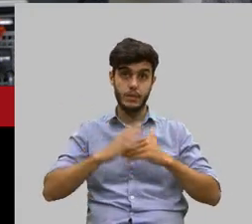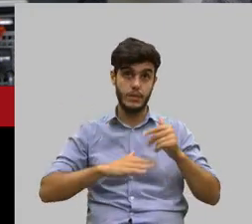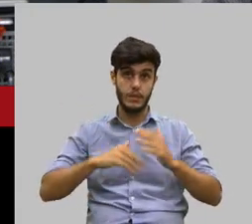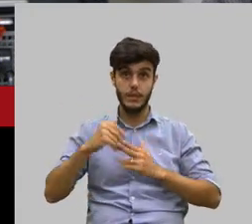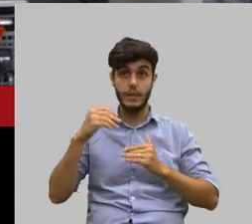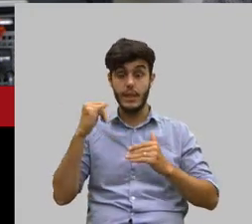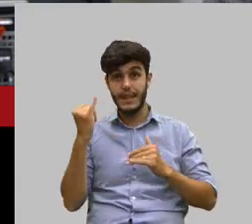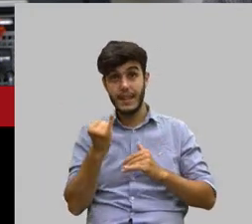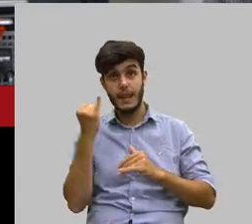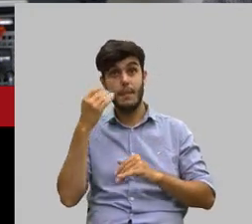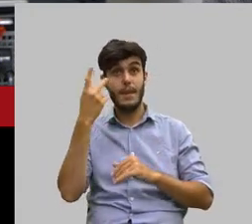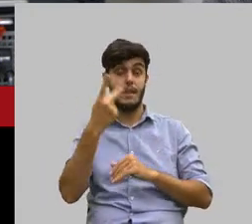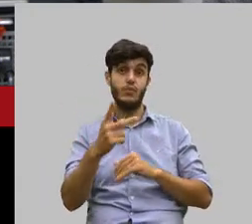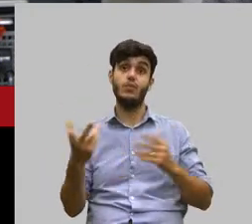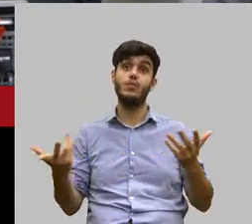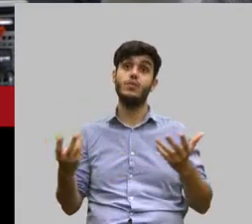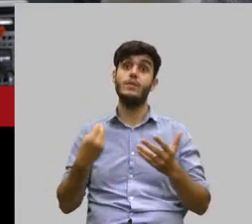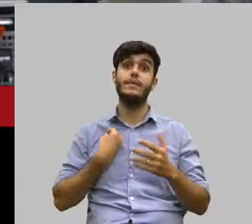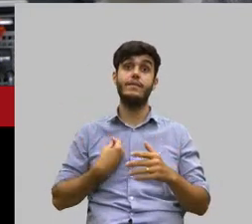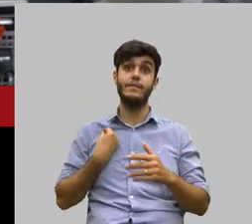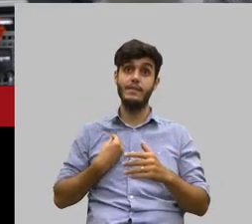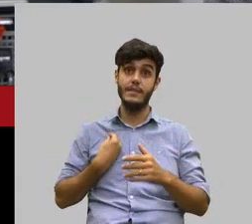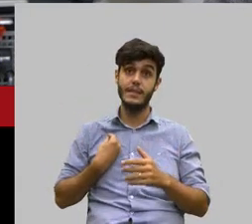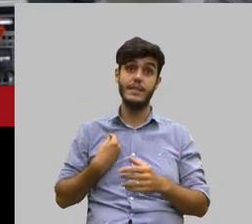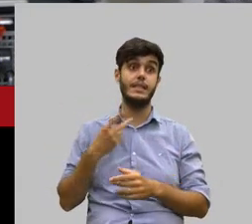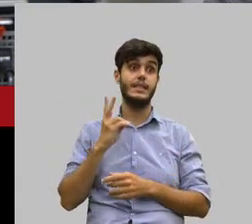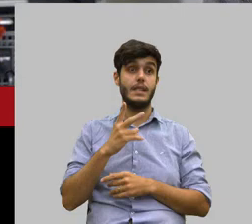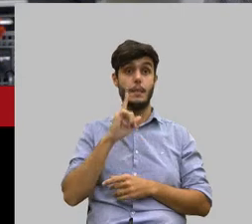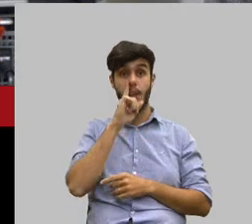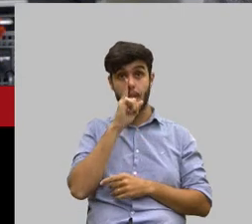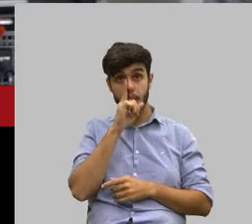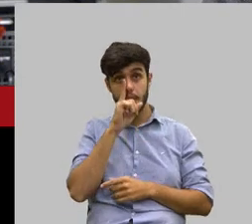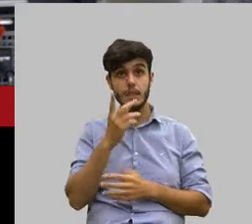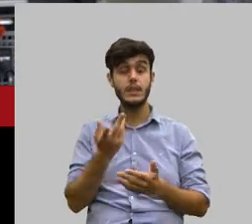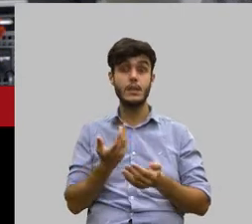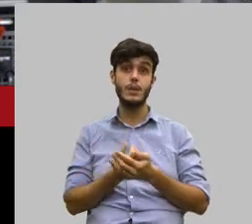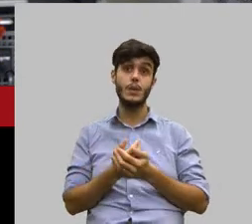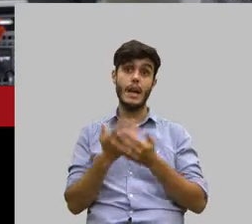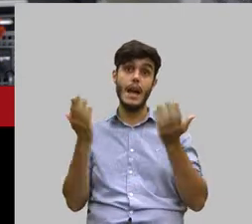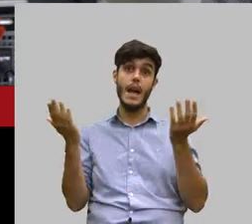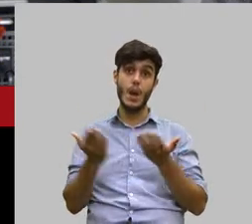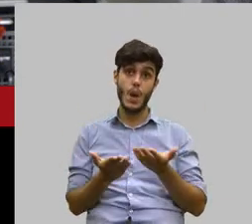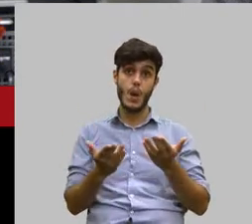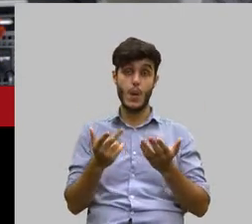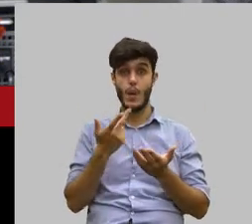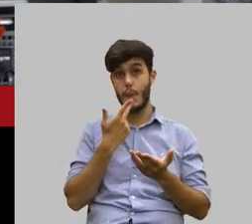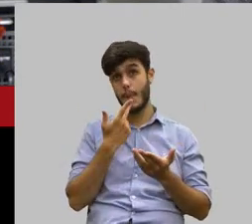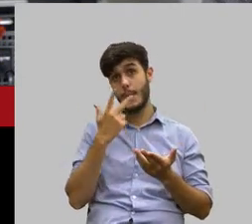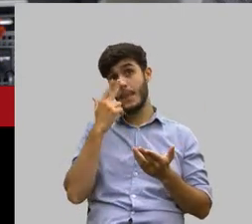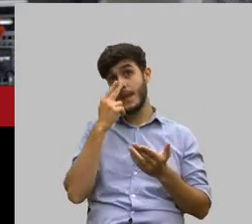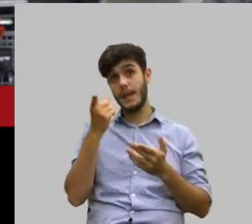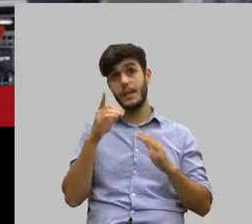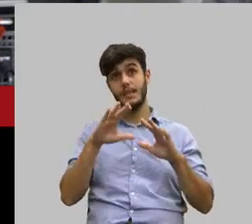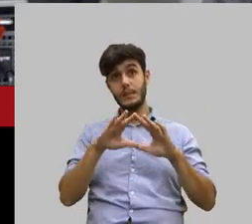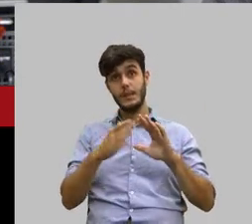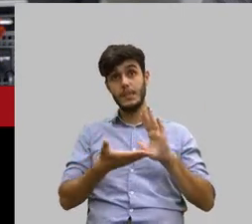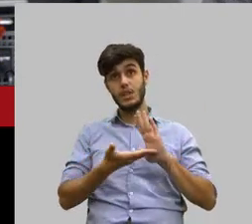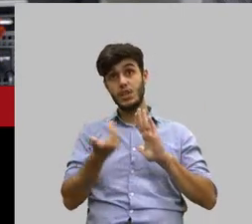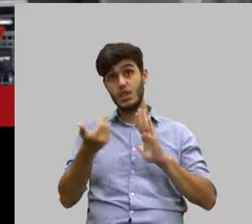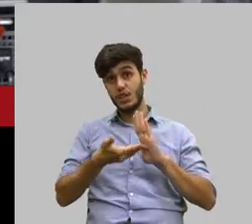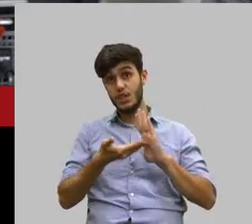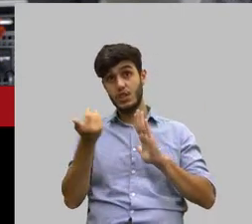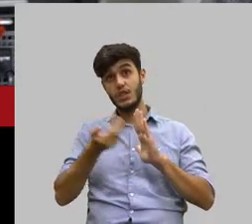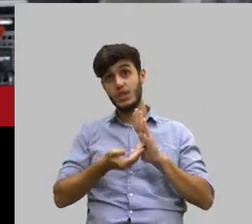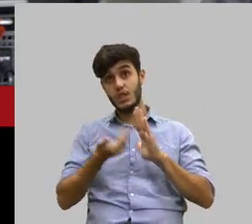importante de coloca a vida em risco permanentemente E aí aqui a assembleia vai retirando a retaguarda em